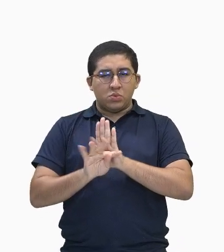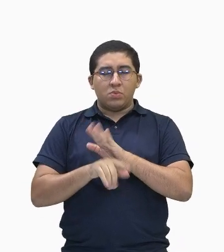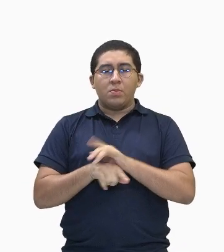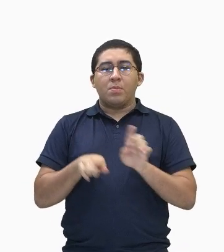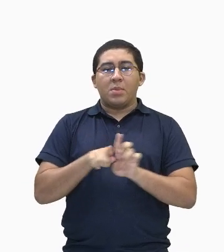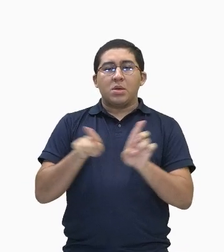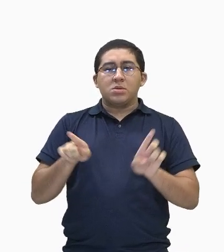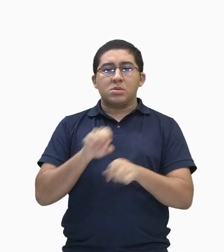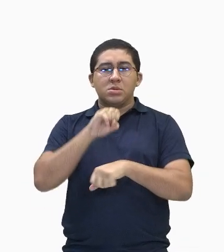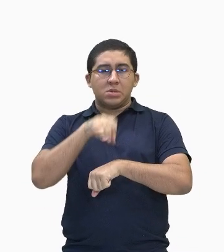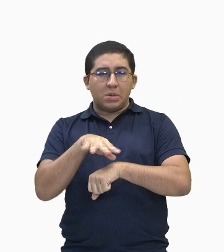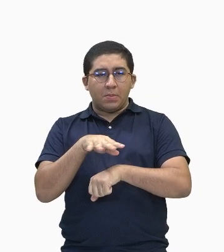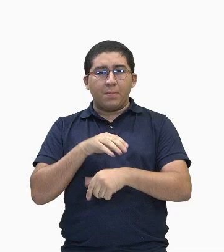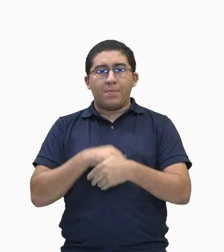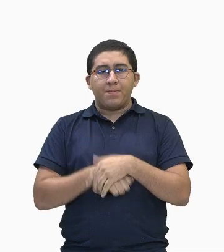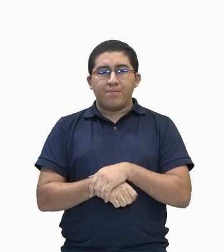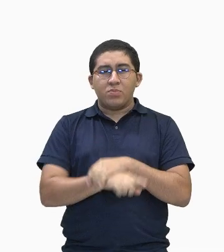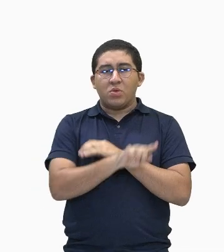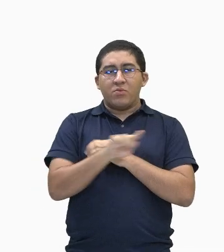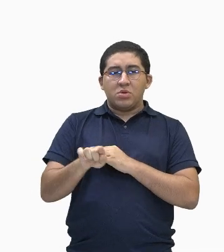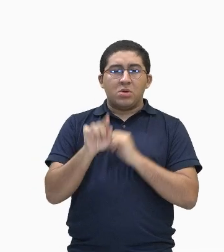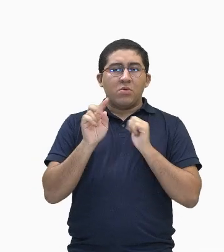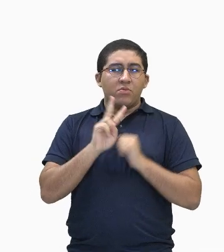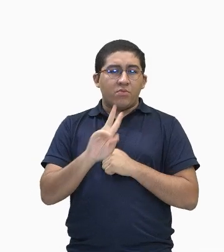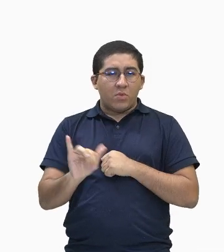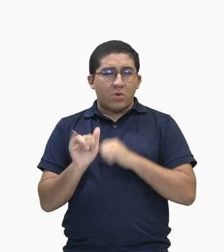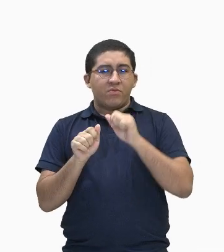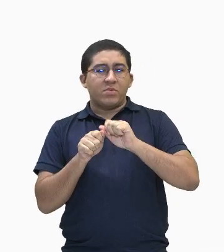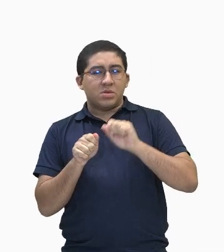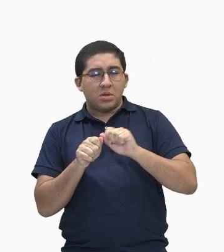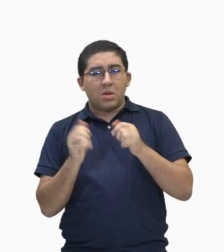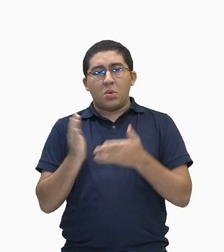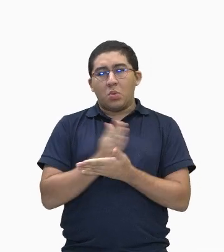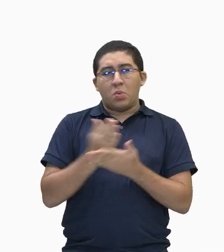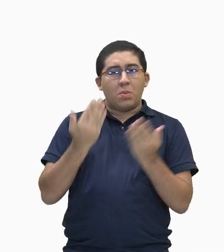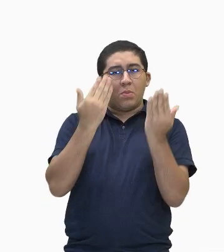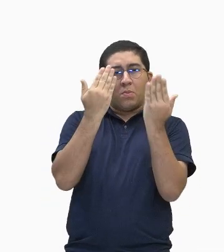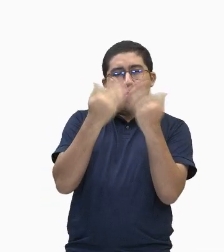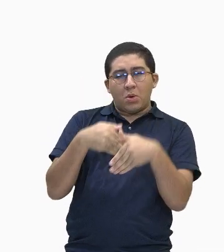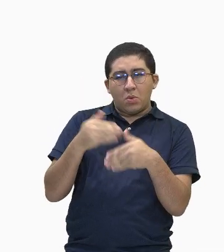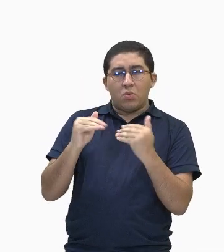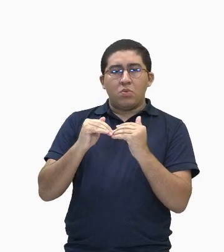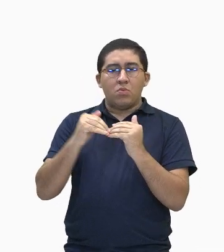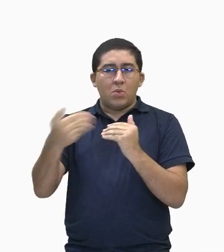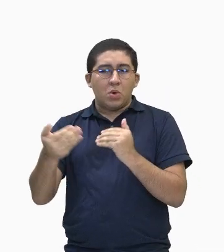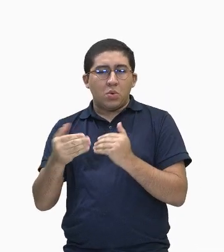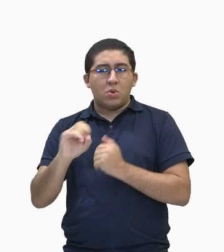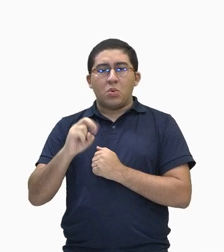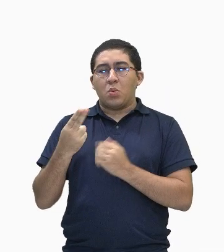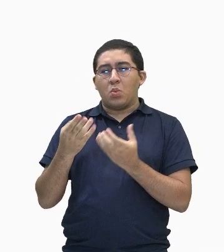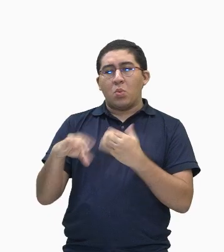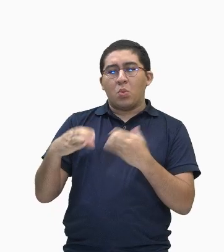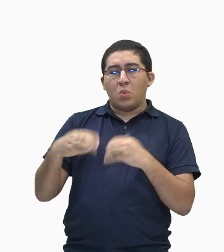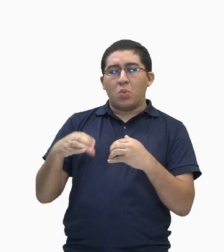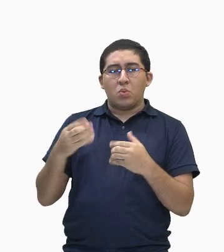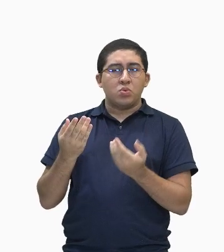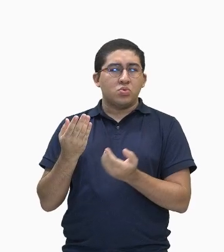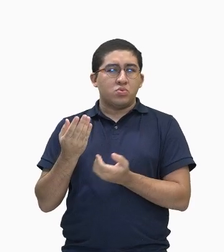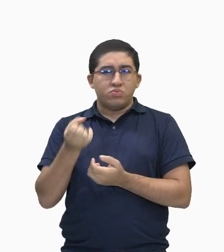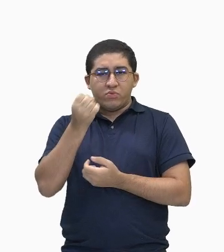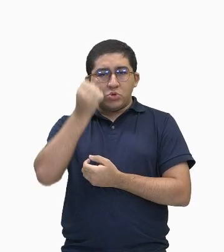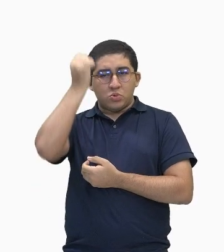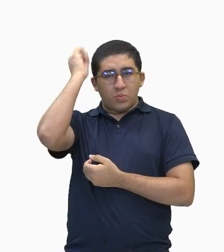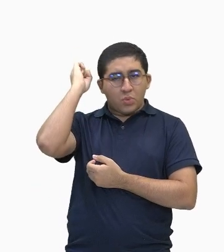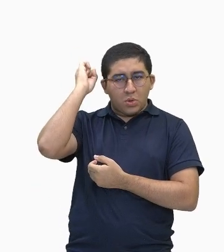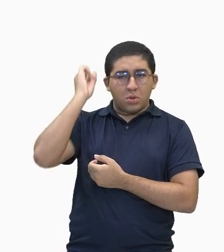para vocês, se vocês forem fazer alguma avaliação externa, algum concurso vestibular,